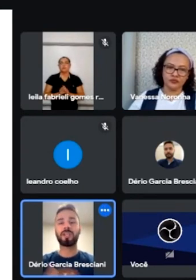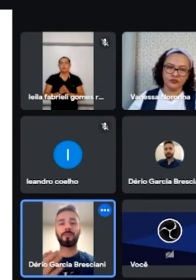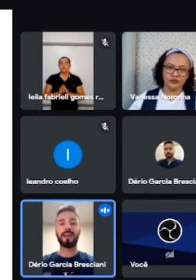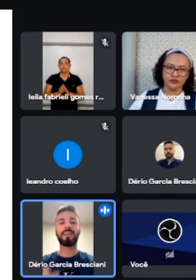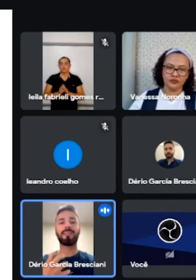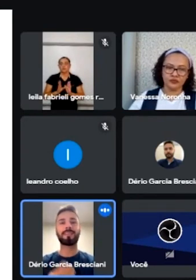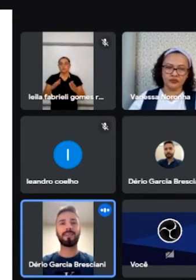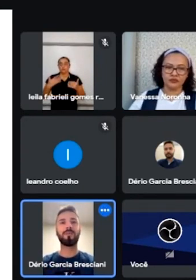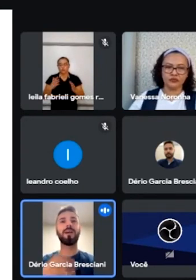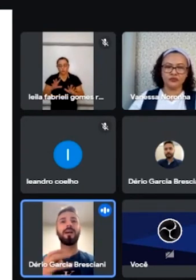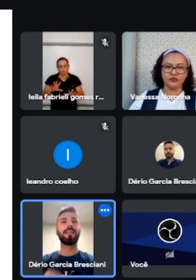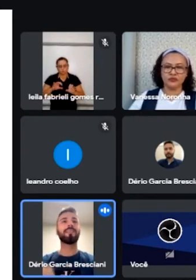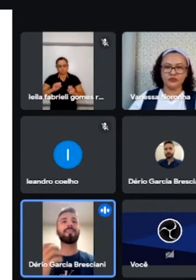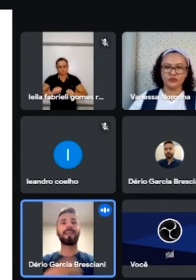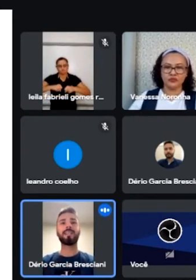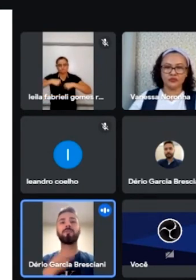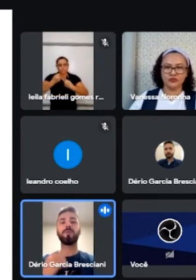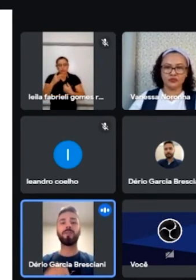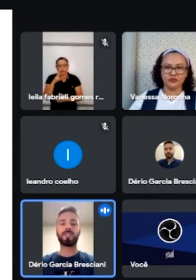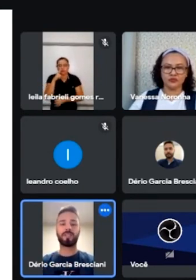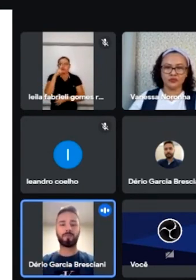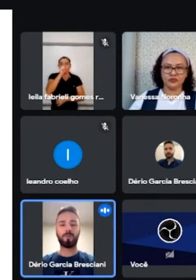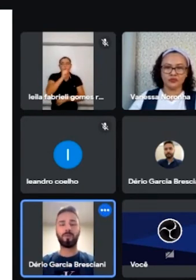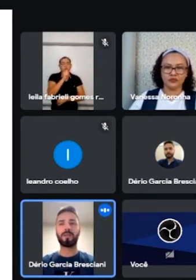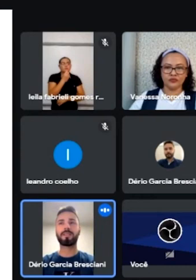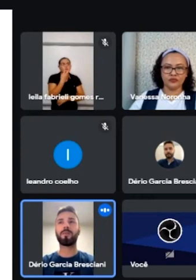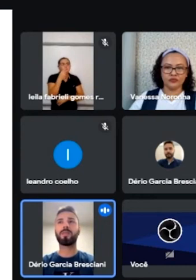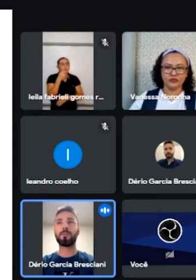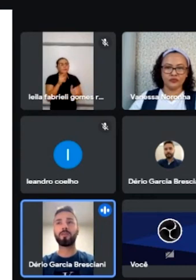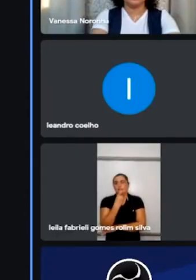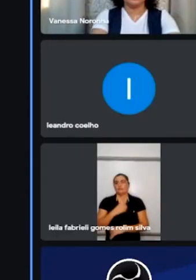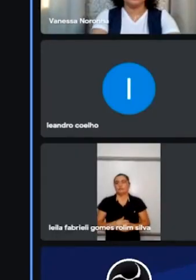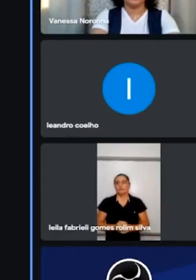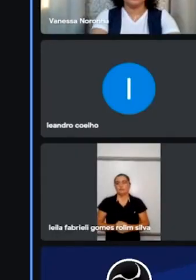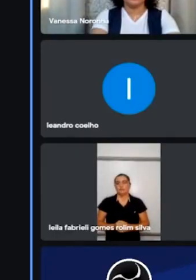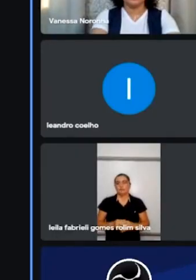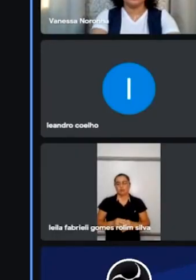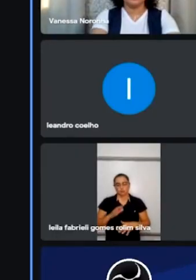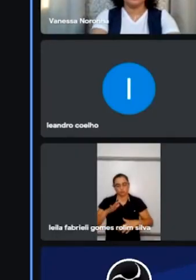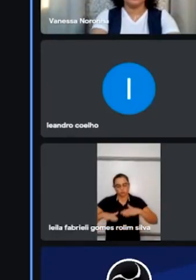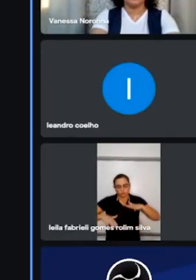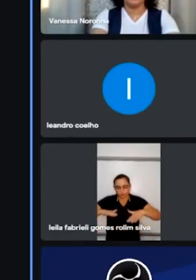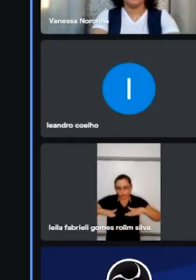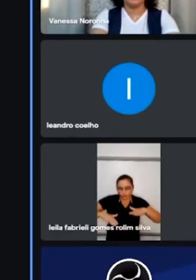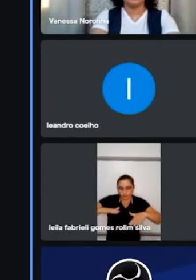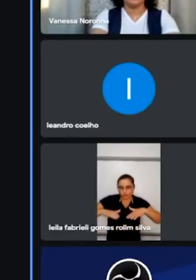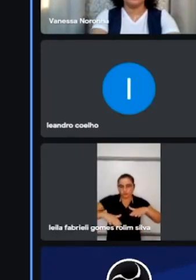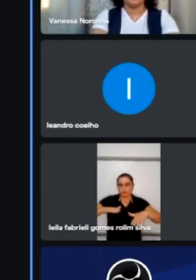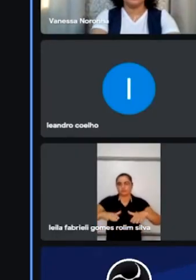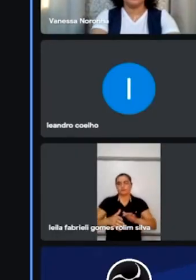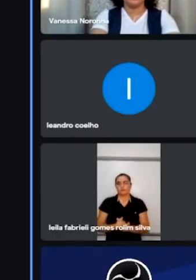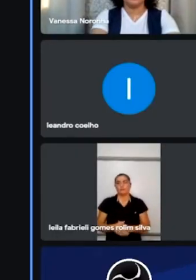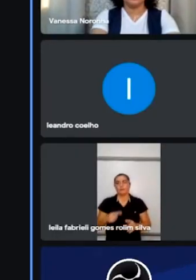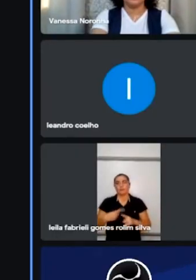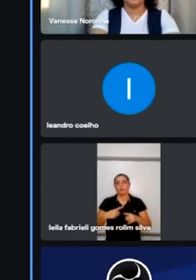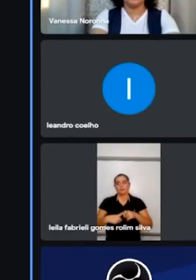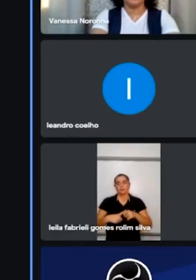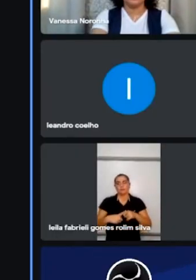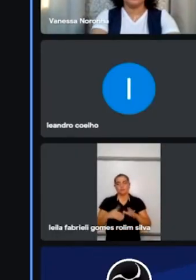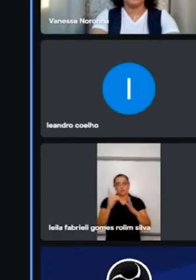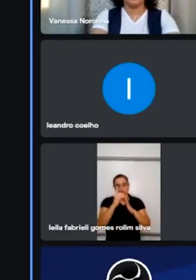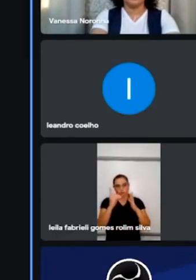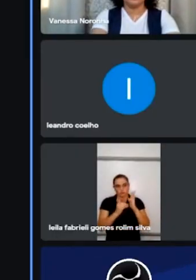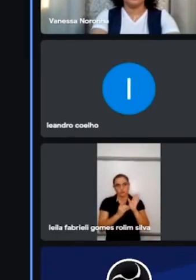múltiplas, digamos assim, e é um momento muito importante. Hoje, 9 horas, e nesse exato momento, estamos tendo a palestra com o professor